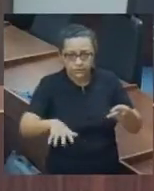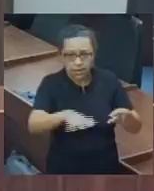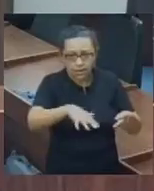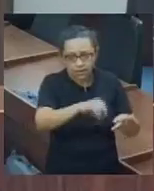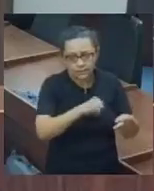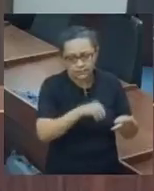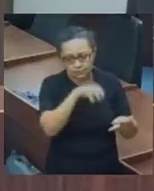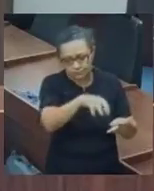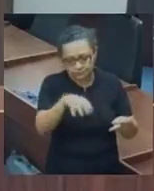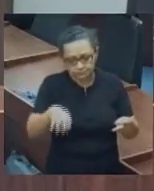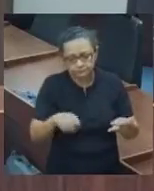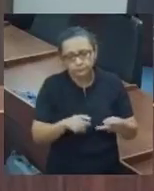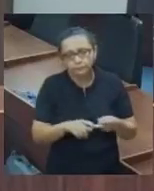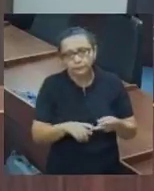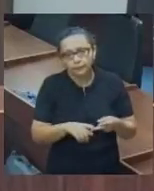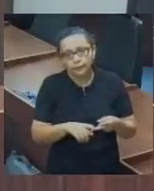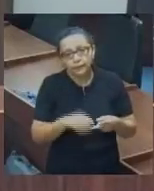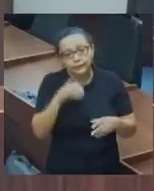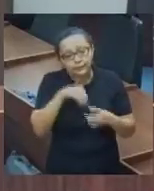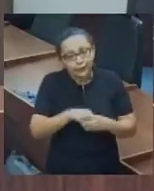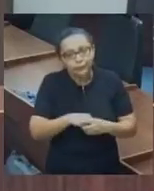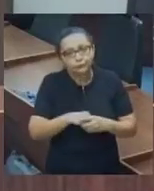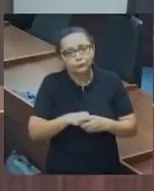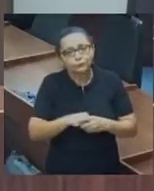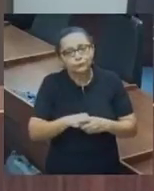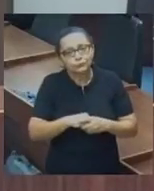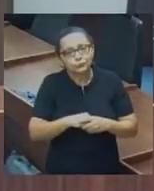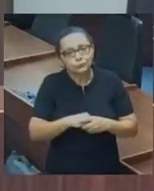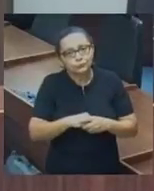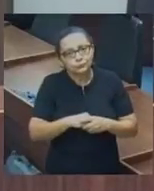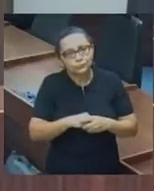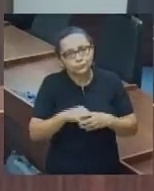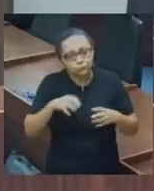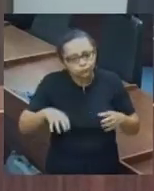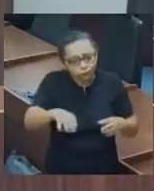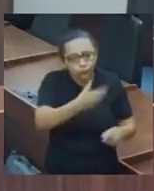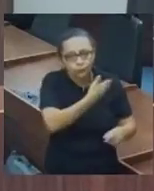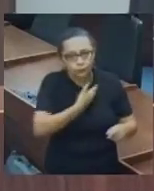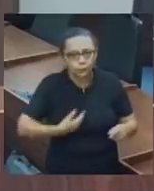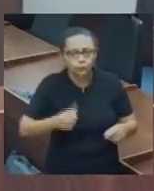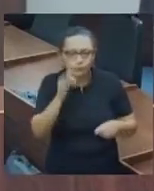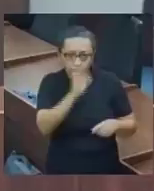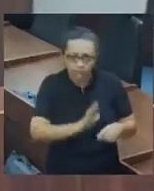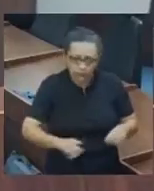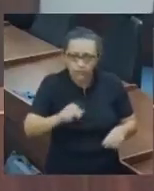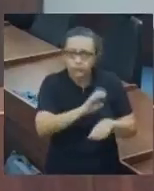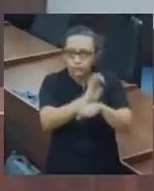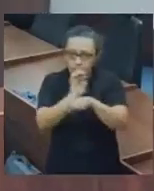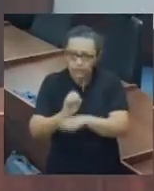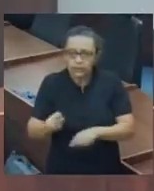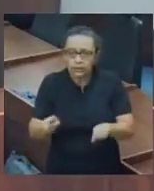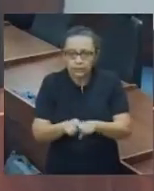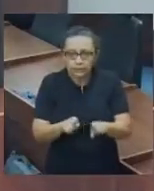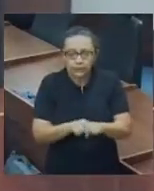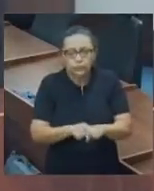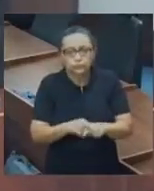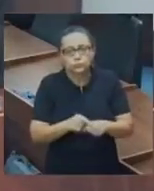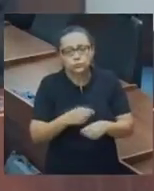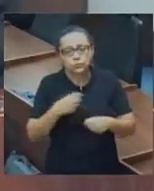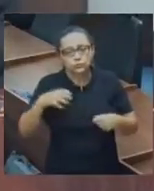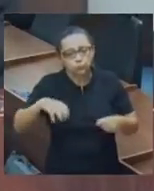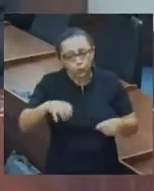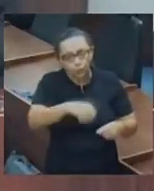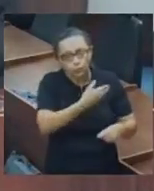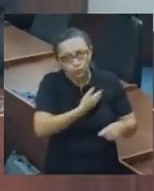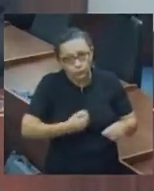nos nos órgãos públicos federais do estado e nos nos estaduais que tinham